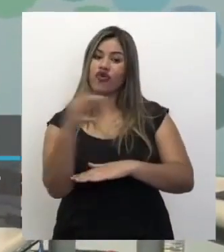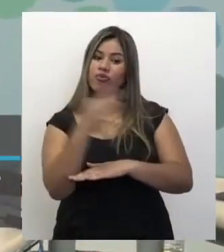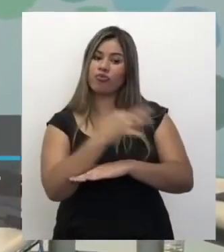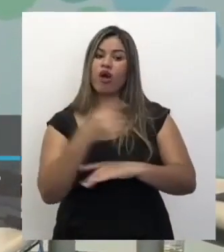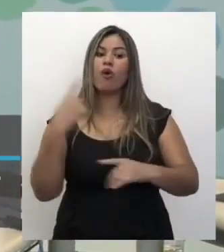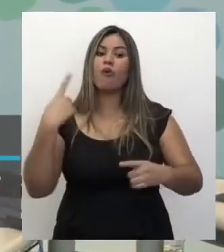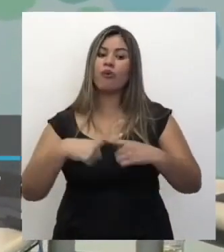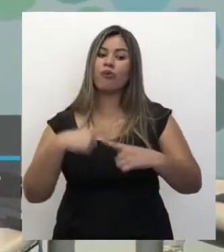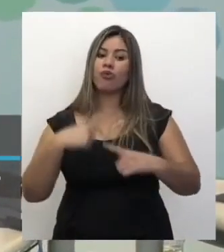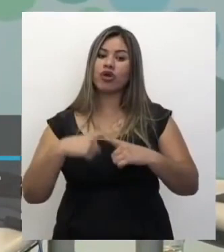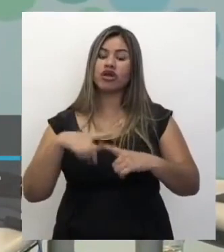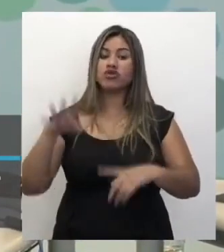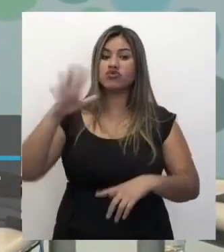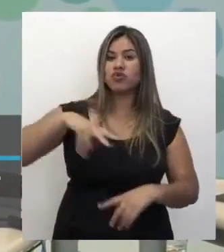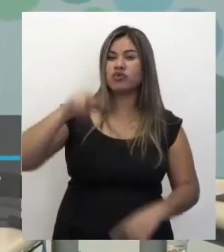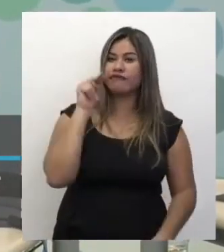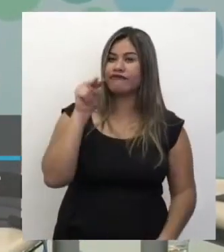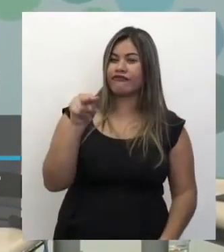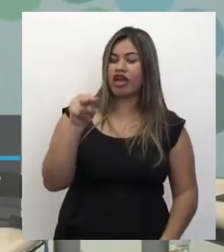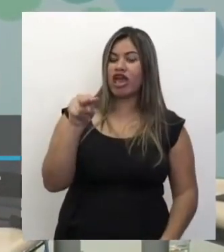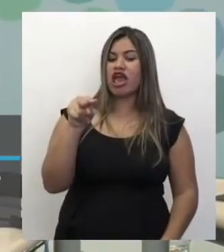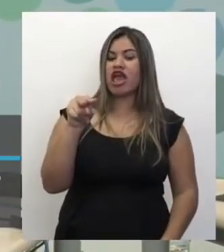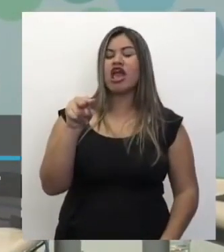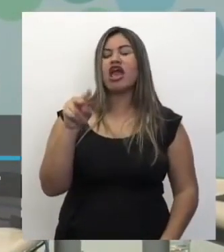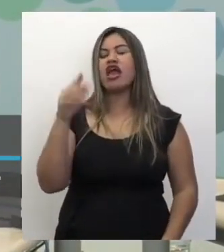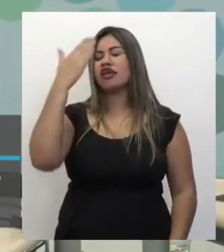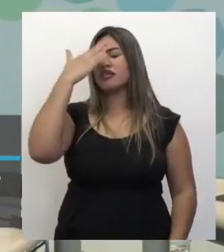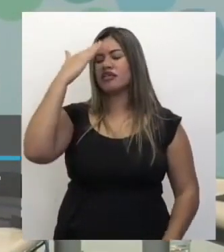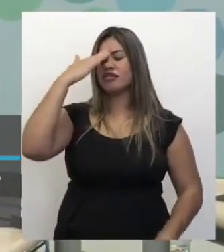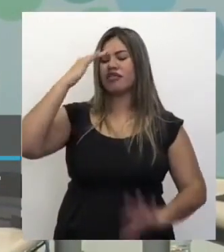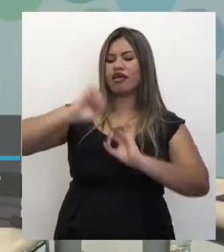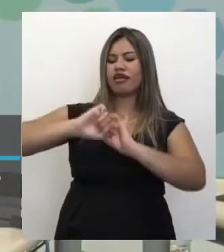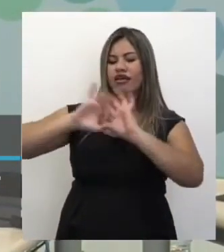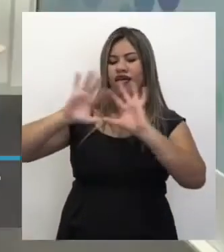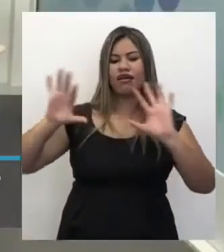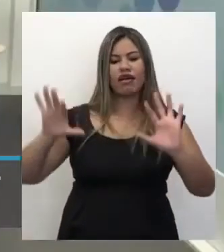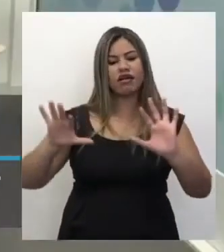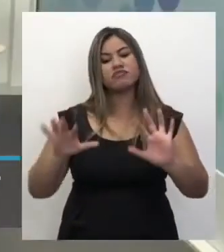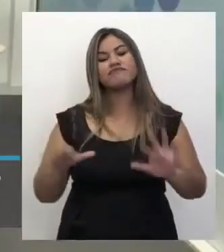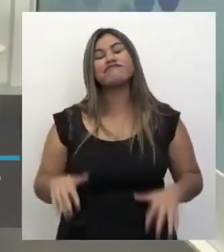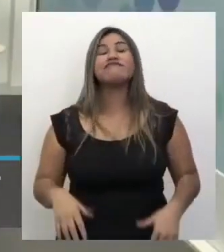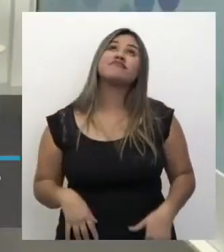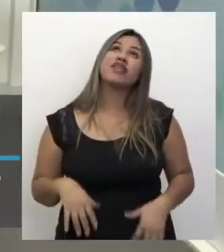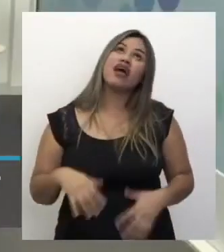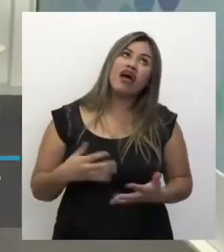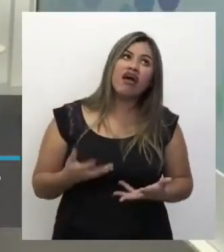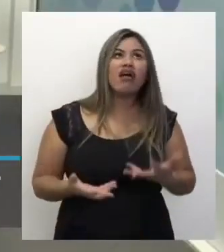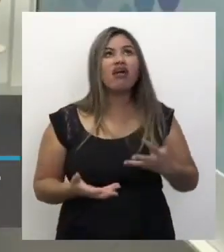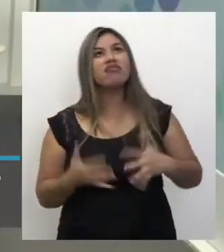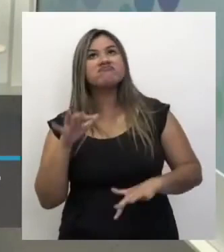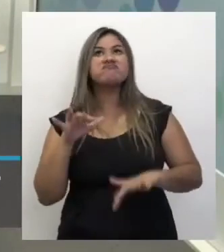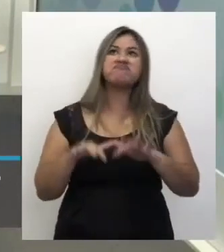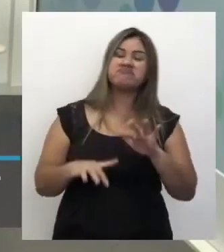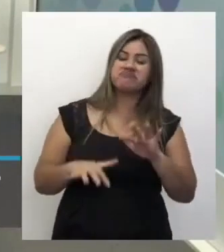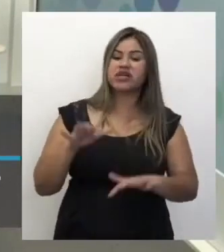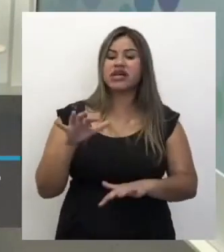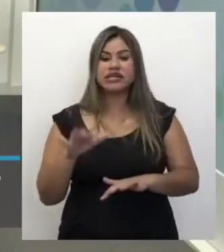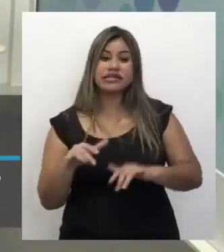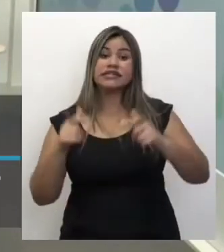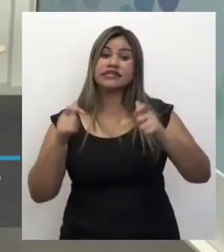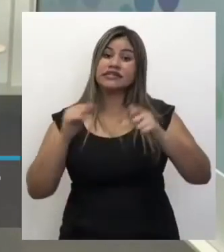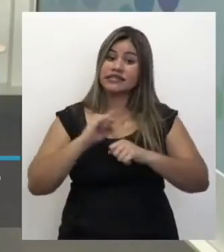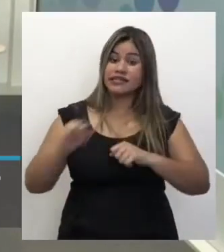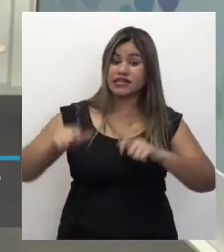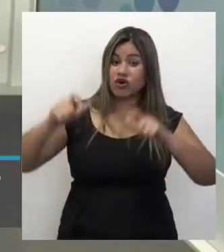pois ela é vista como a linguagem mais compreensível. Também depende. Se eu estiver em um contexto ali onde